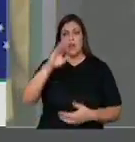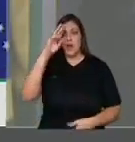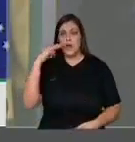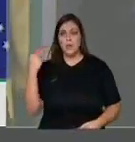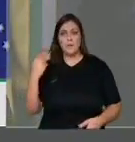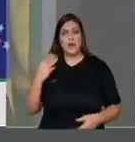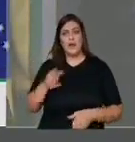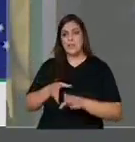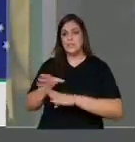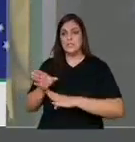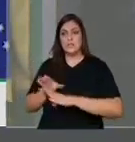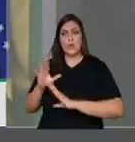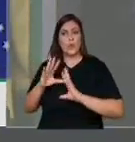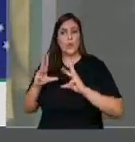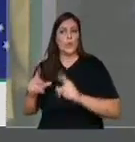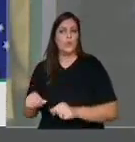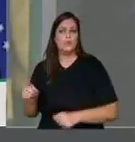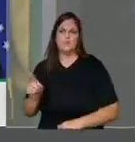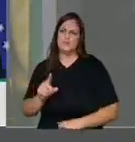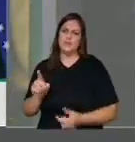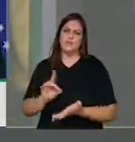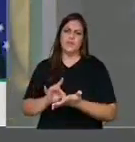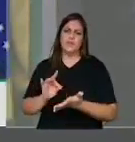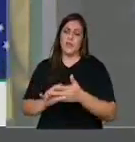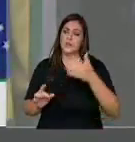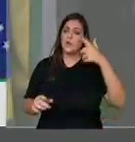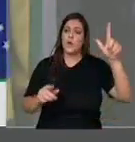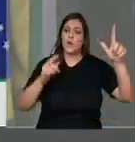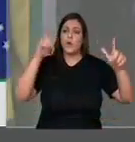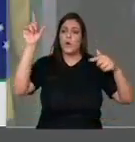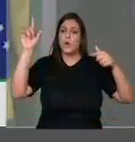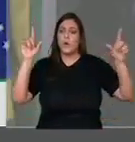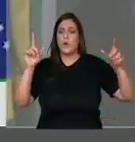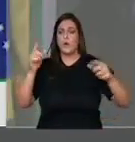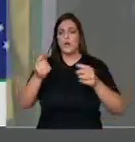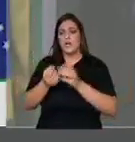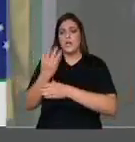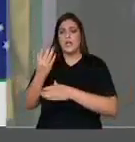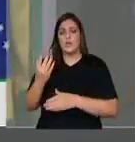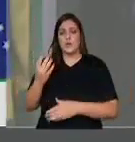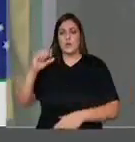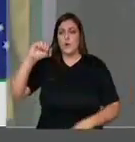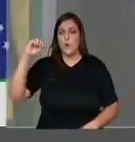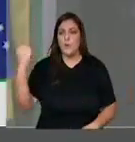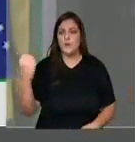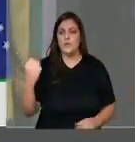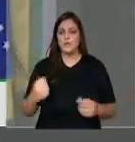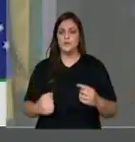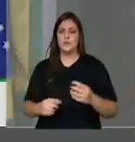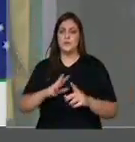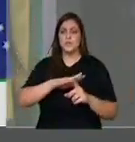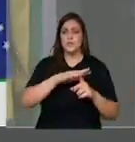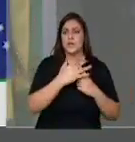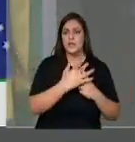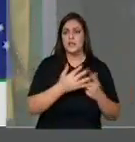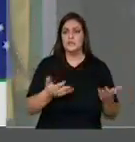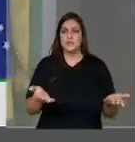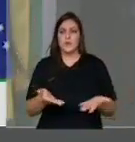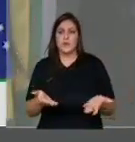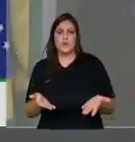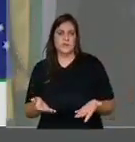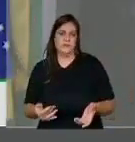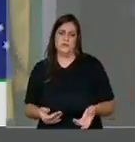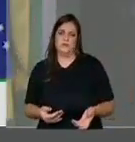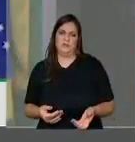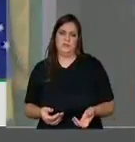Foram outros teóricos que criaram o comunismo real, o socialismo moderno. Tanto que a